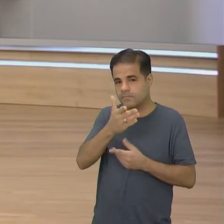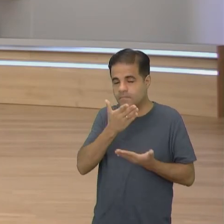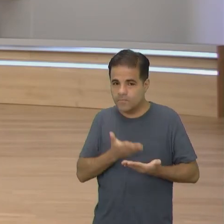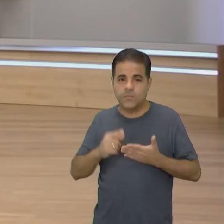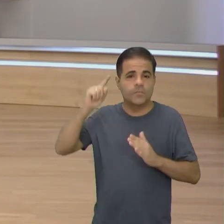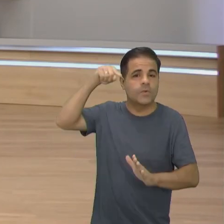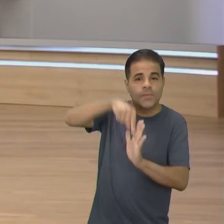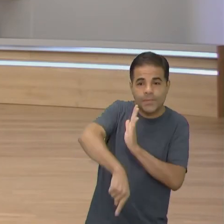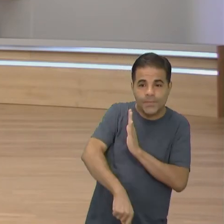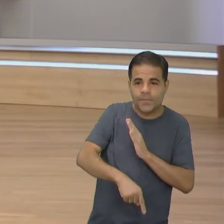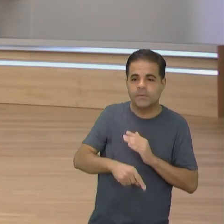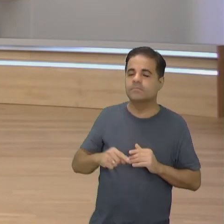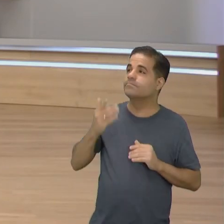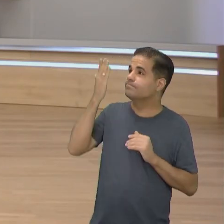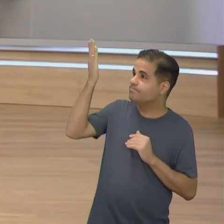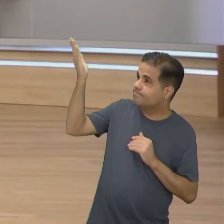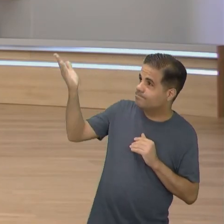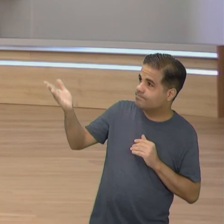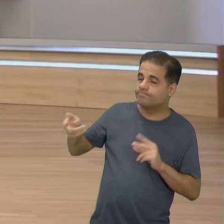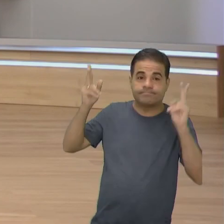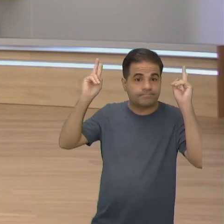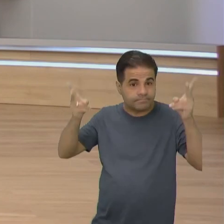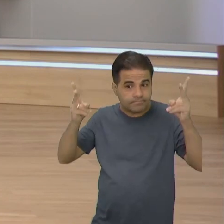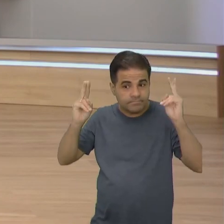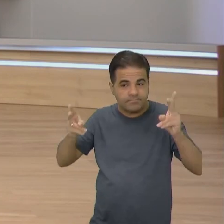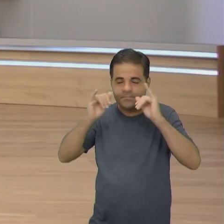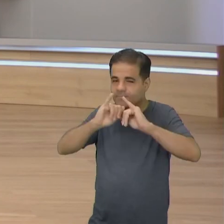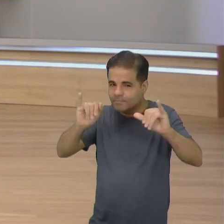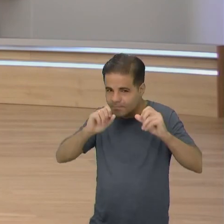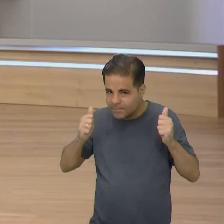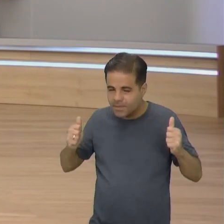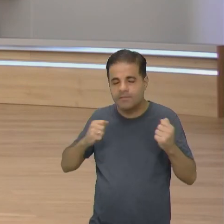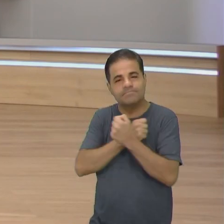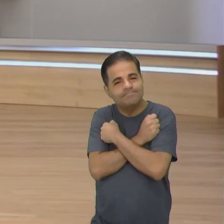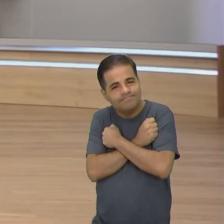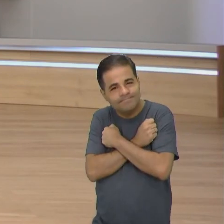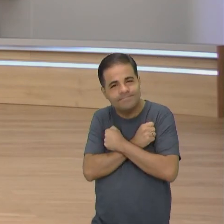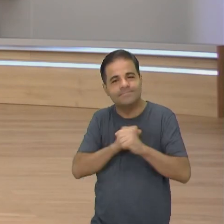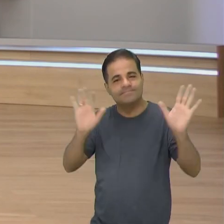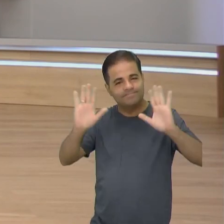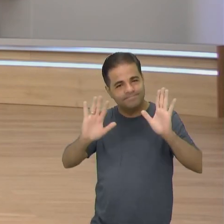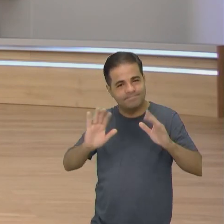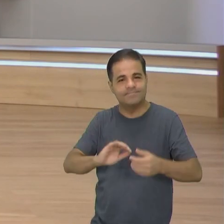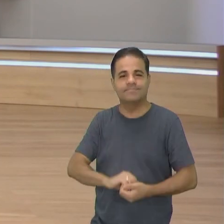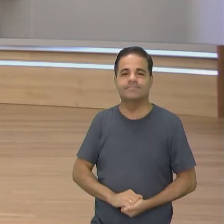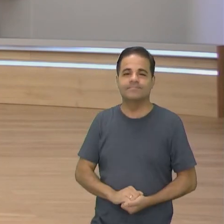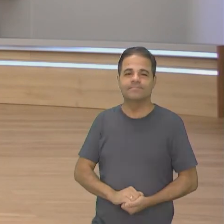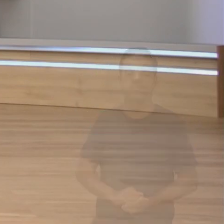aprofundando ainda mais essas mesmas notícias. Um grande abraço, tchau, tchau, valeu!